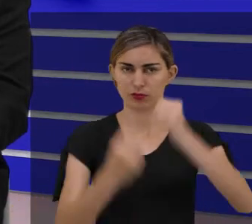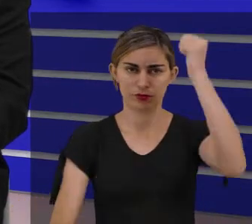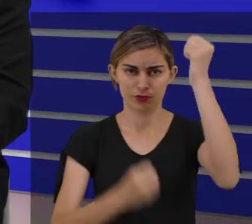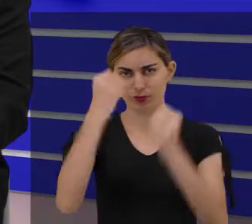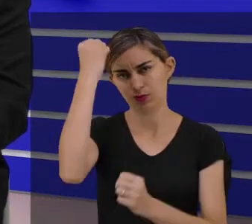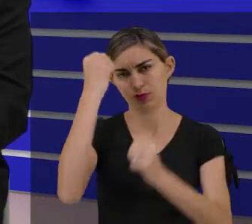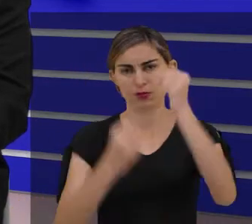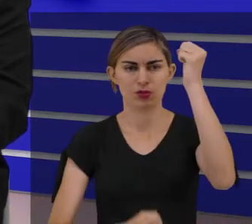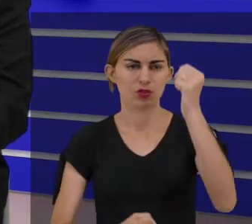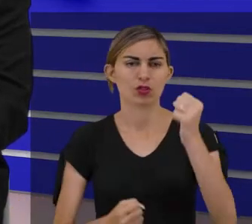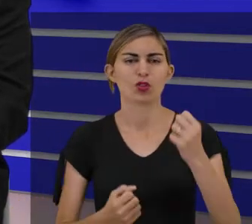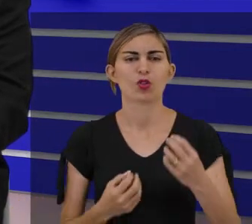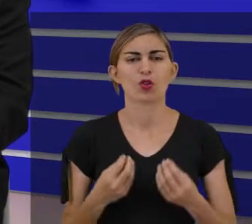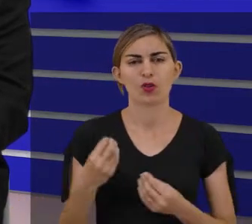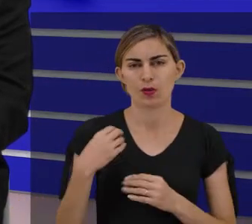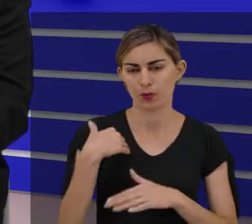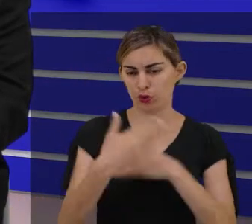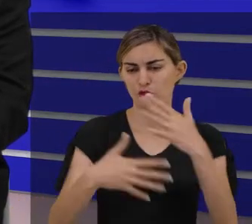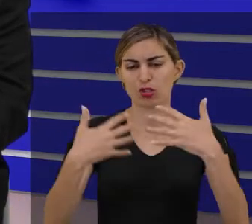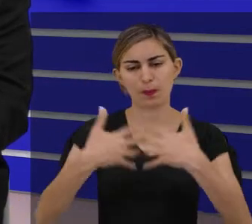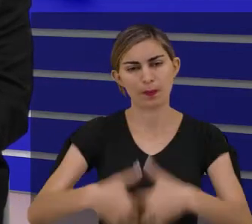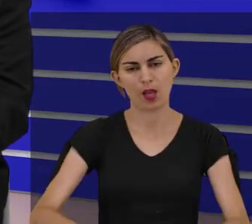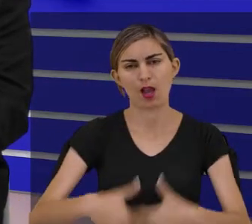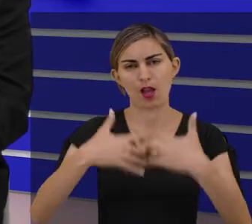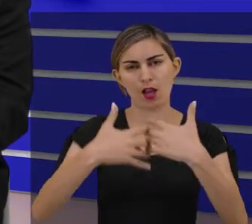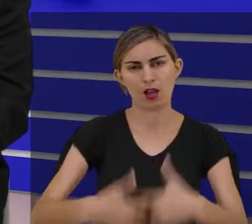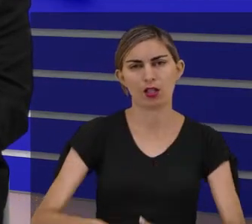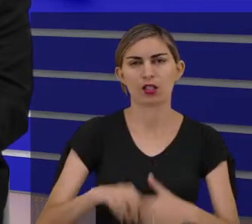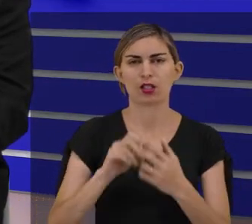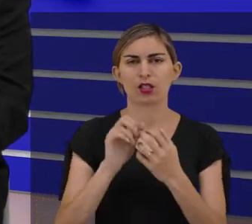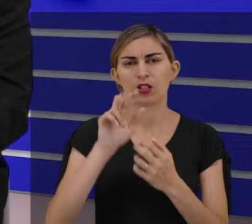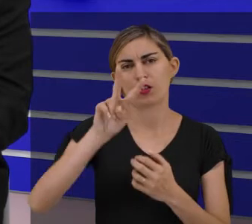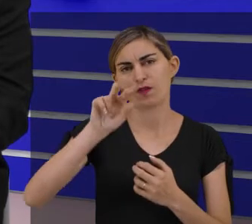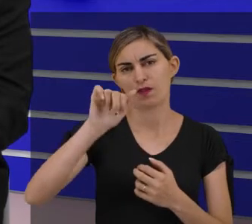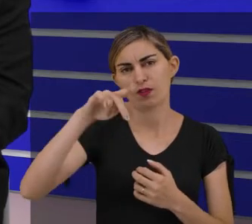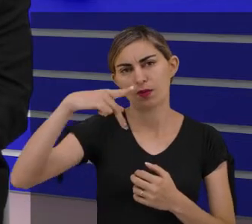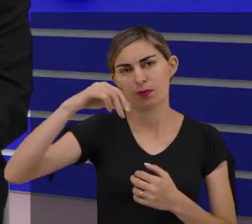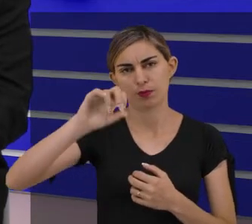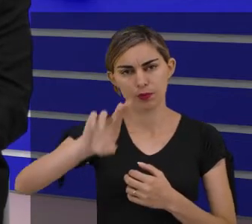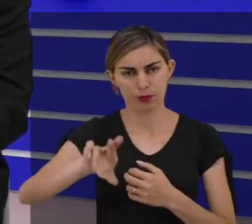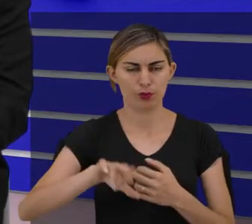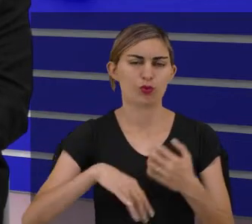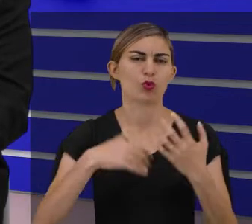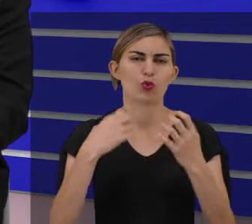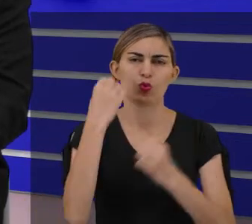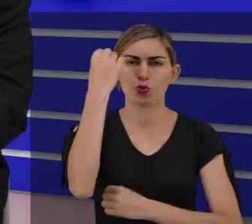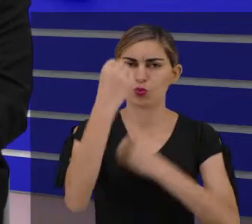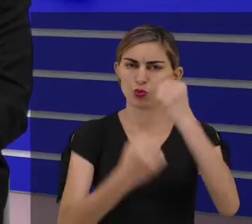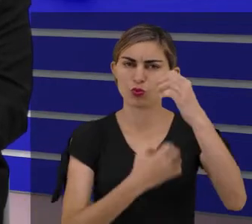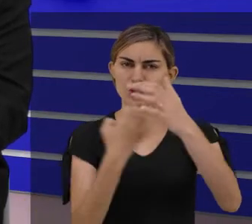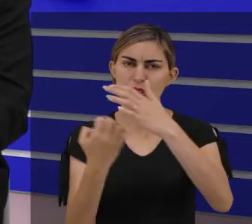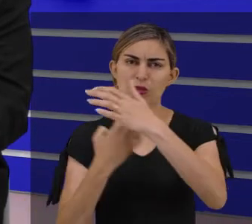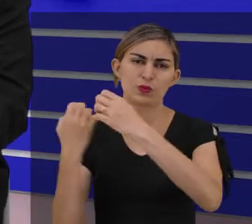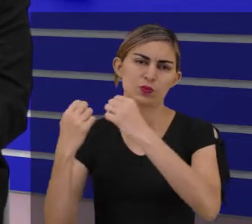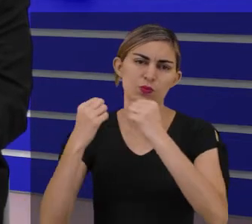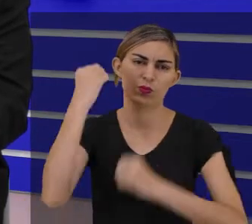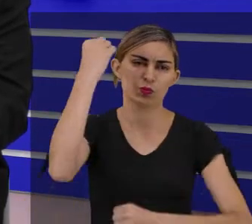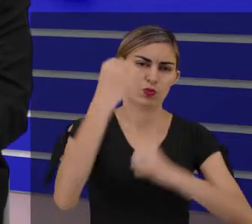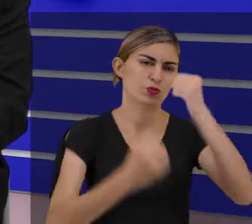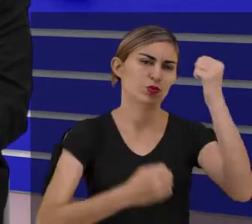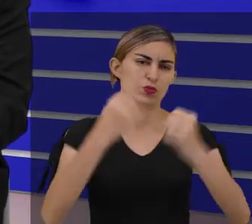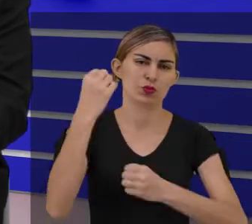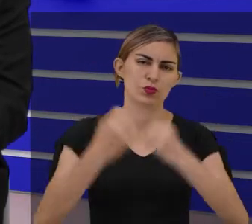fábricas, né, com o processo da máquina a vapor, né, onde as indústrias empregavam